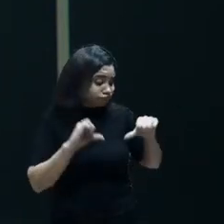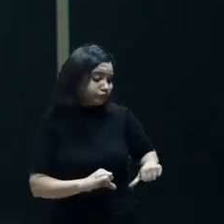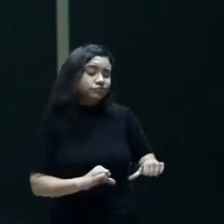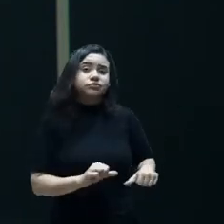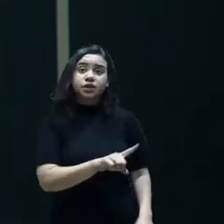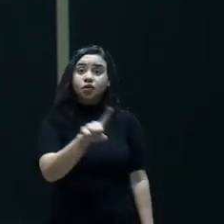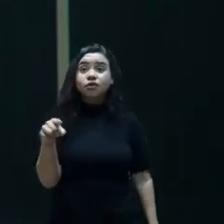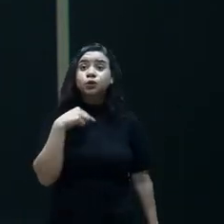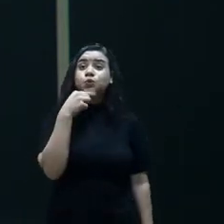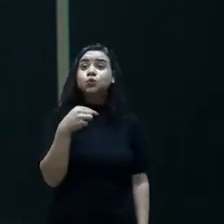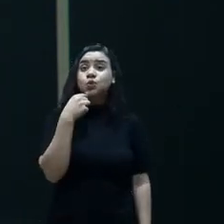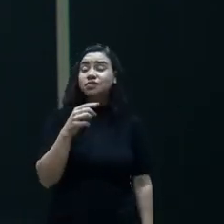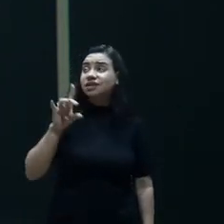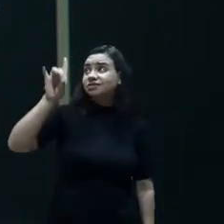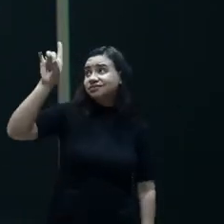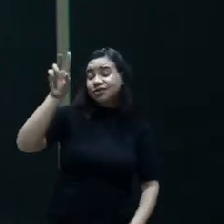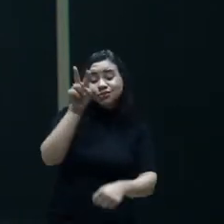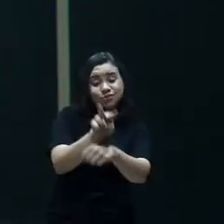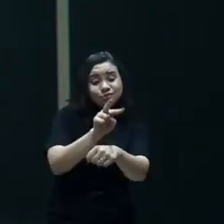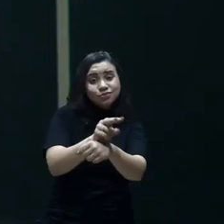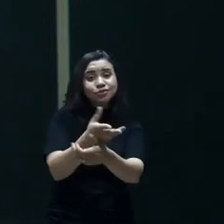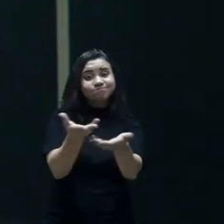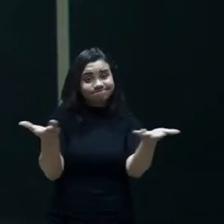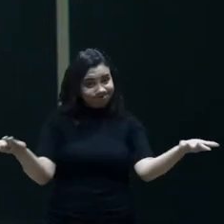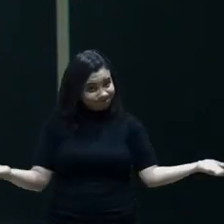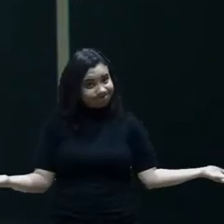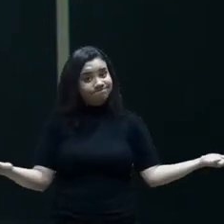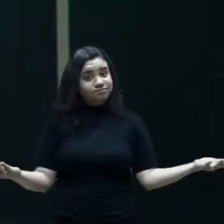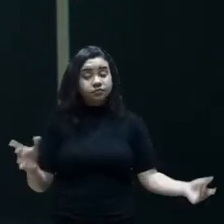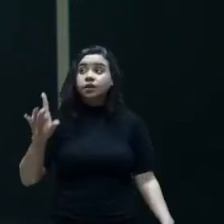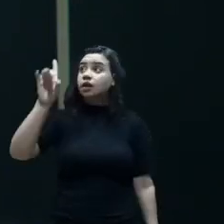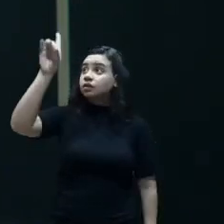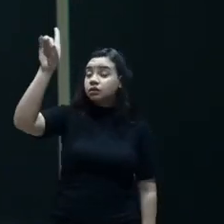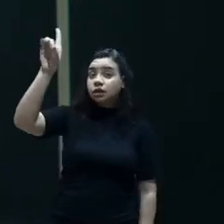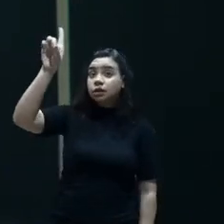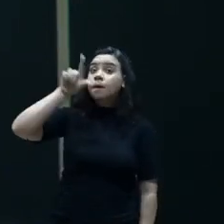está duvidando do Deus que cuida de você. Do Deus que cuida dos passarinhos.